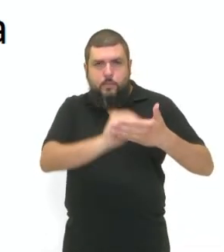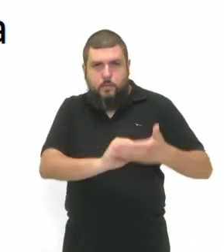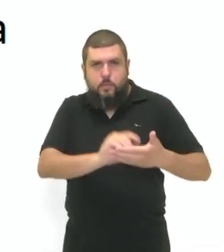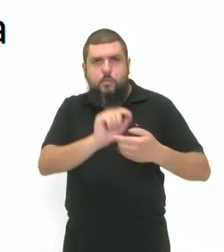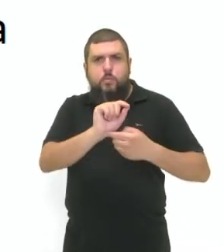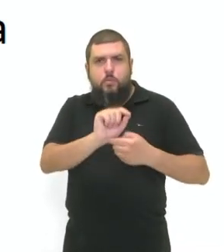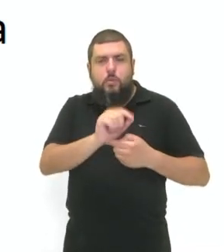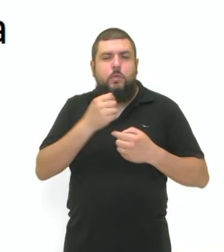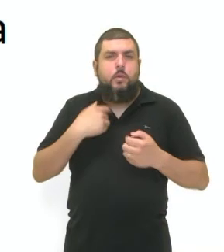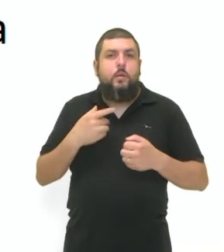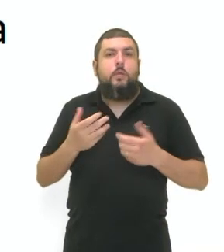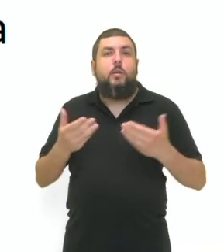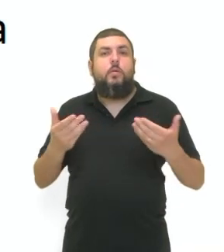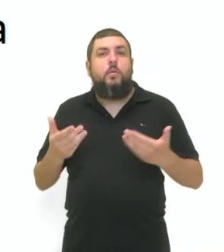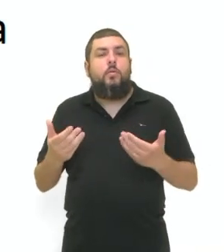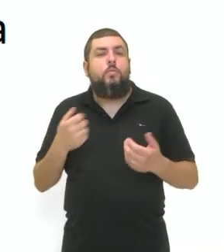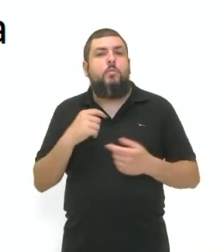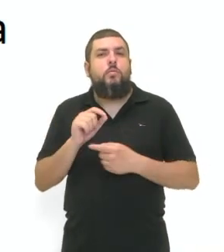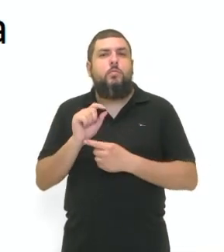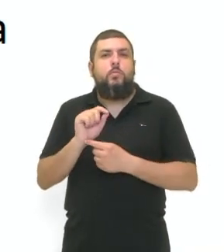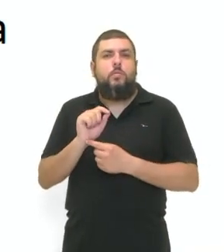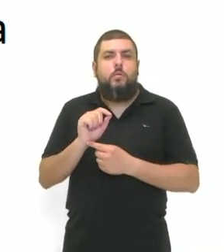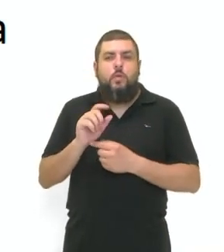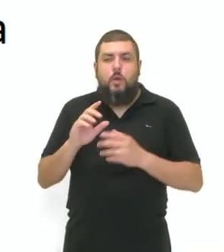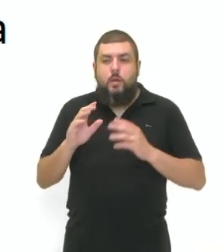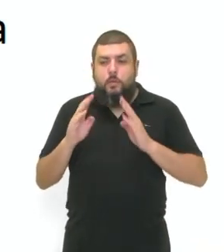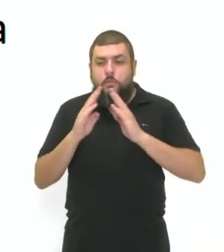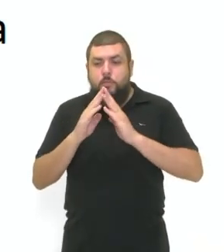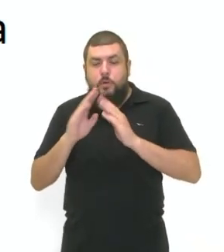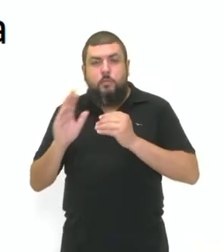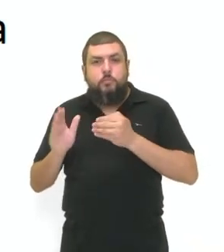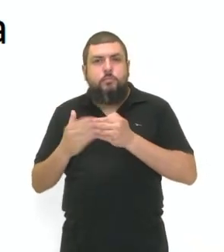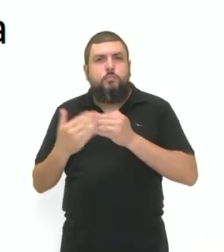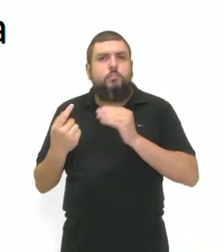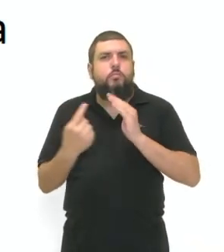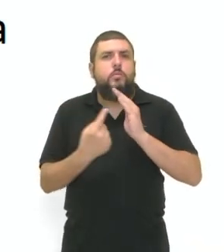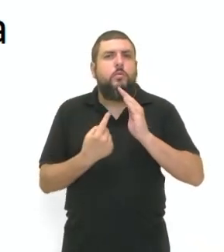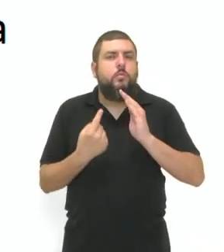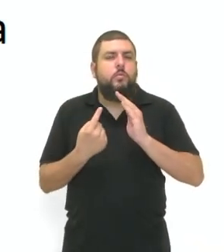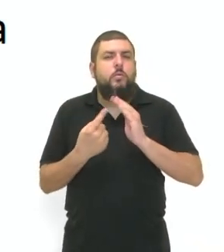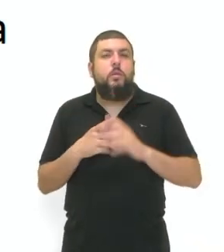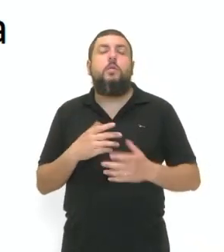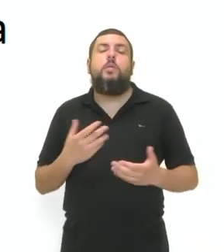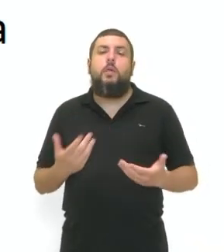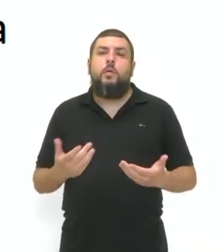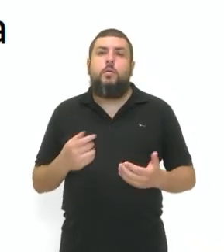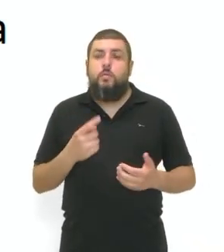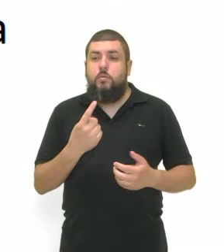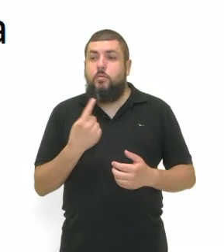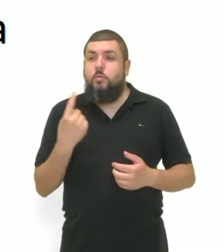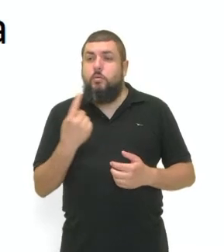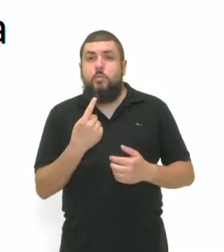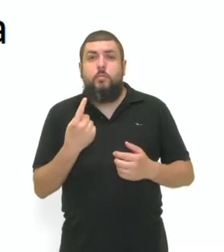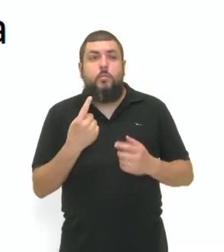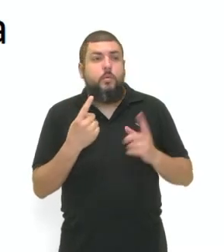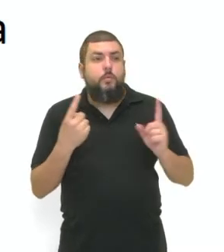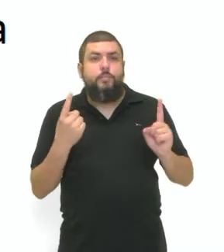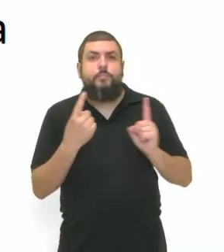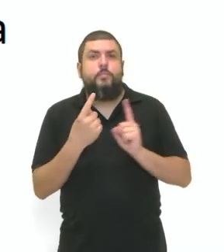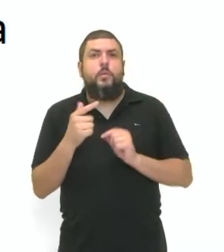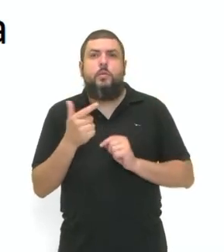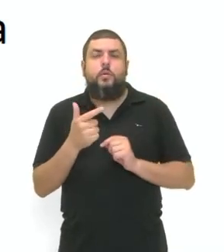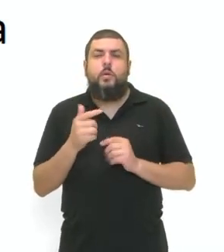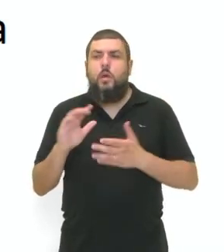estamos ou deveríamos estar fechados em casa, muitos de nós sem ter que nos faça companhia. Há quem